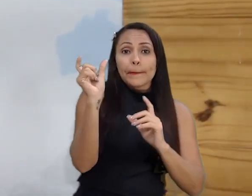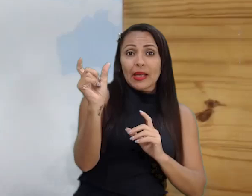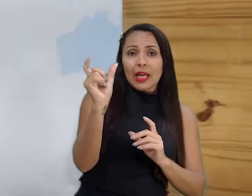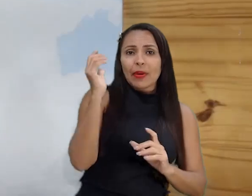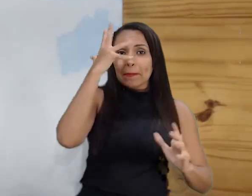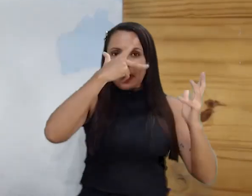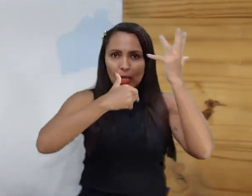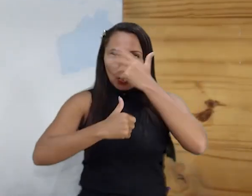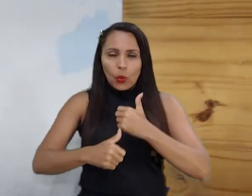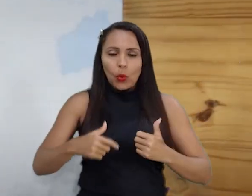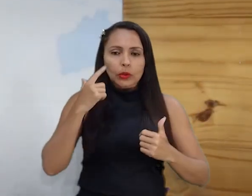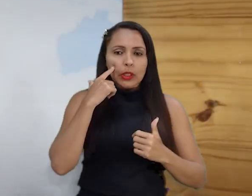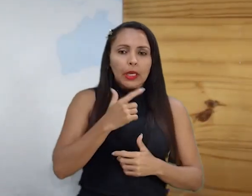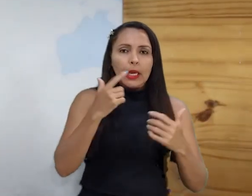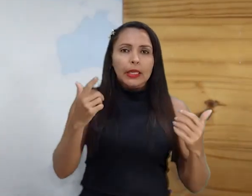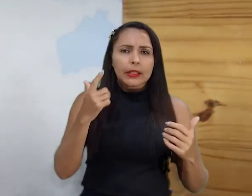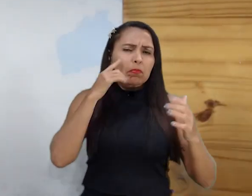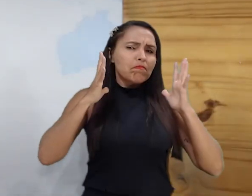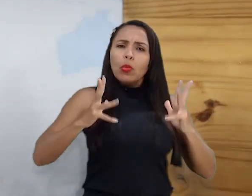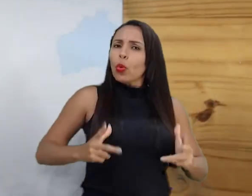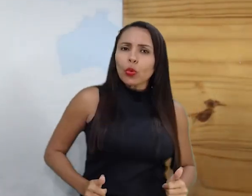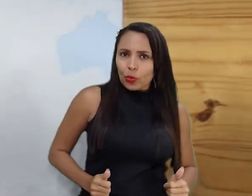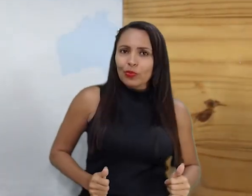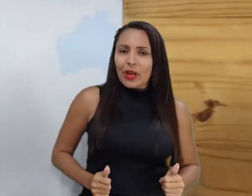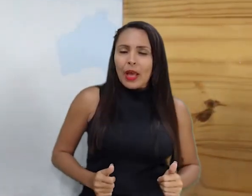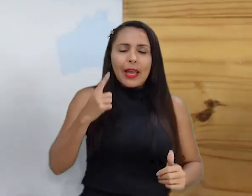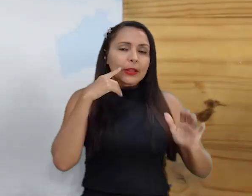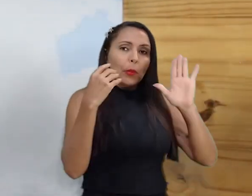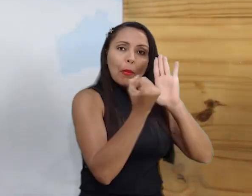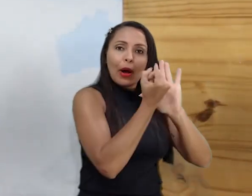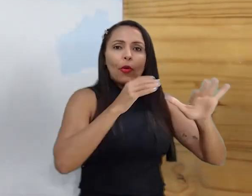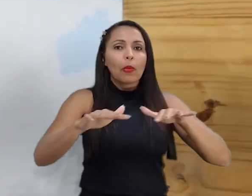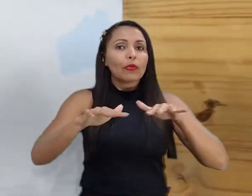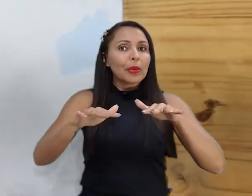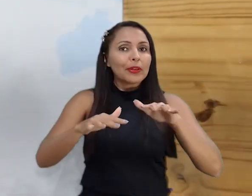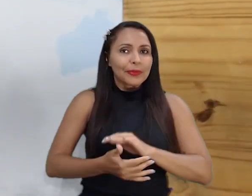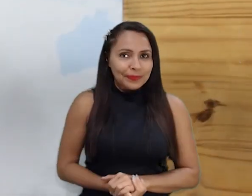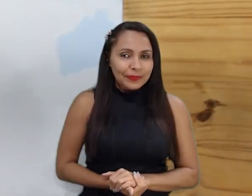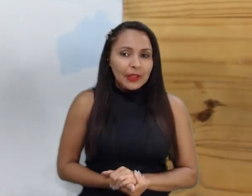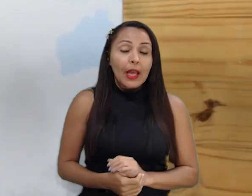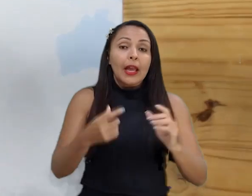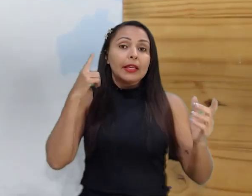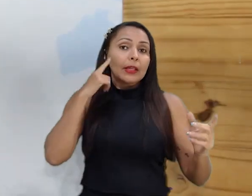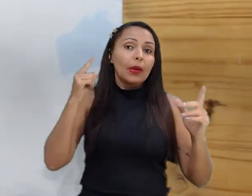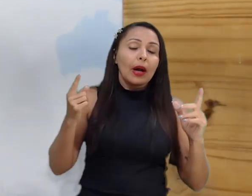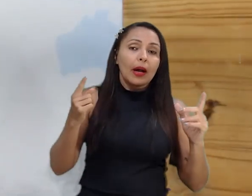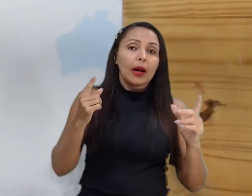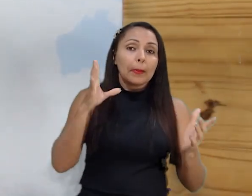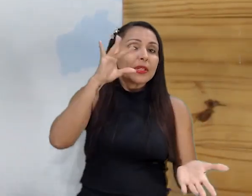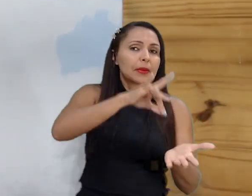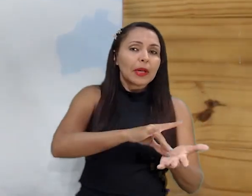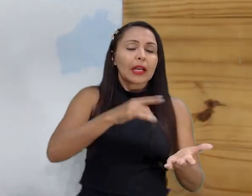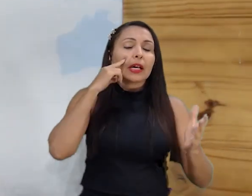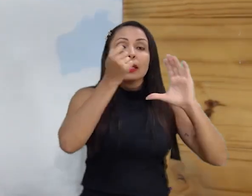de puro. E puro, pureza, é algo que marcou muito esse movimento. A gente pode ver as principais características, né,